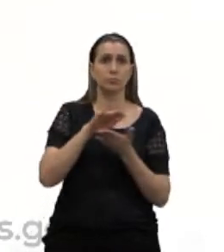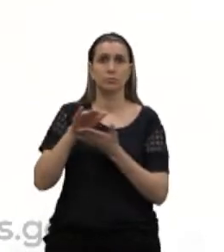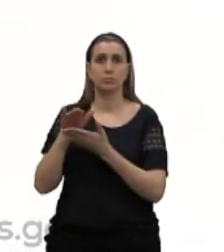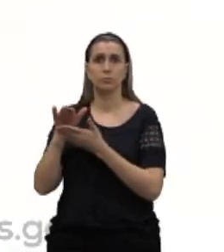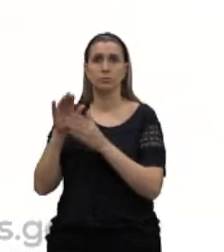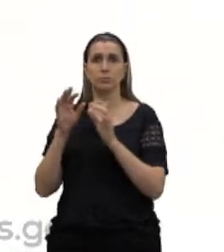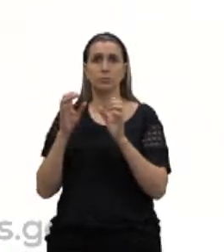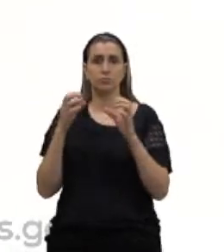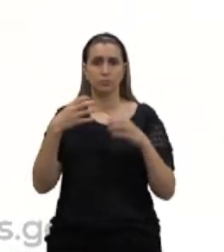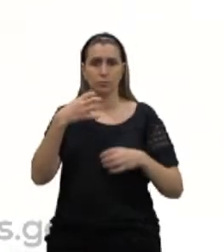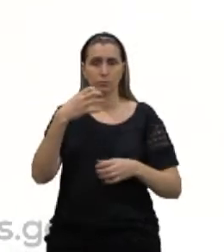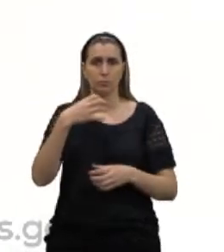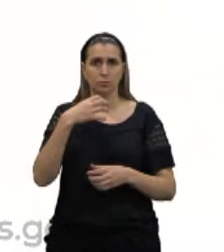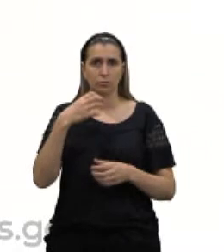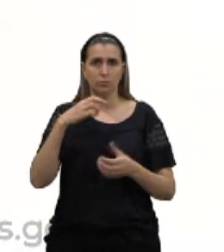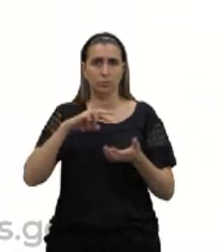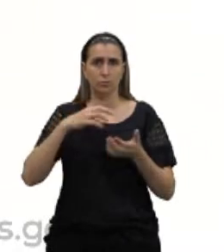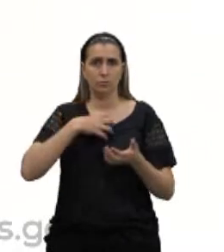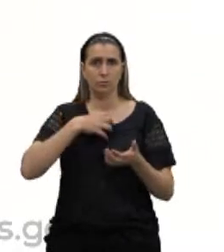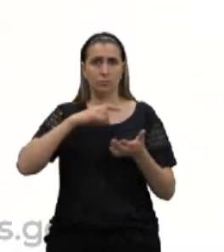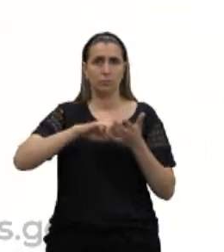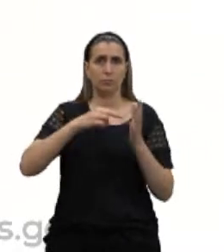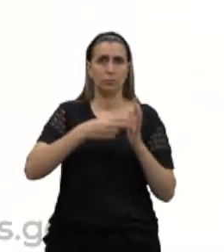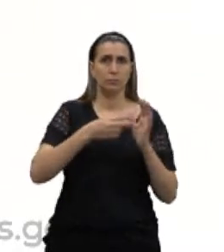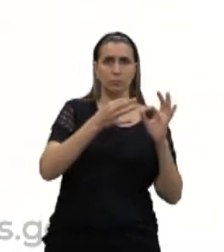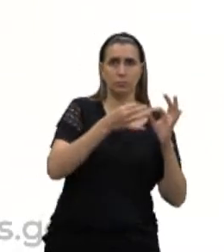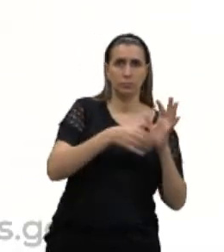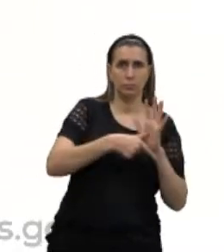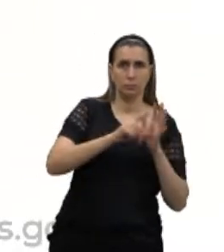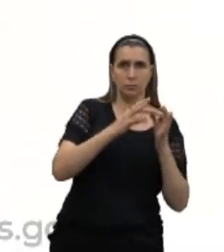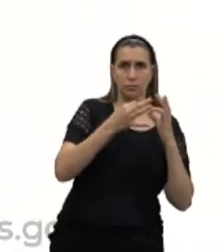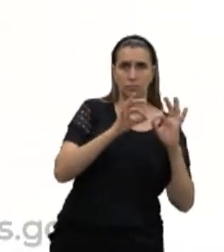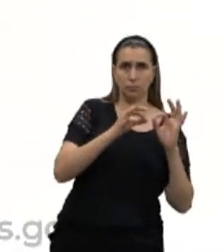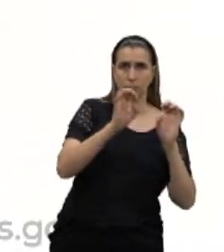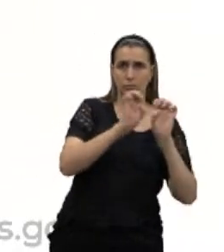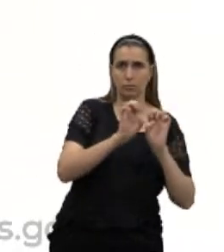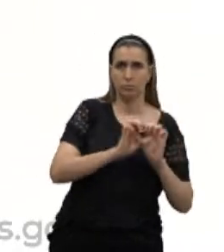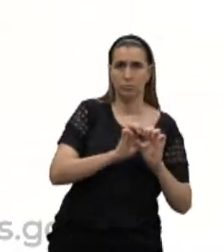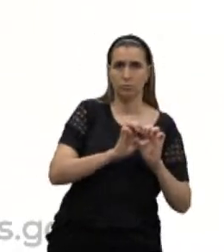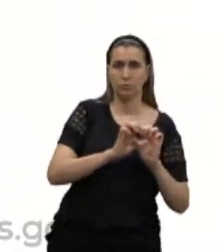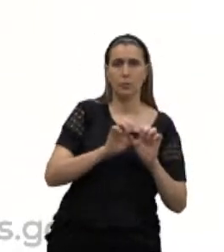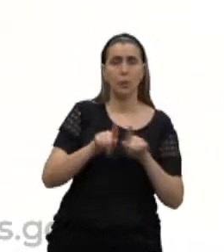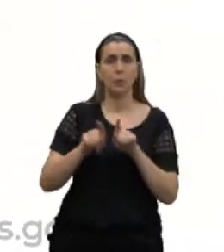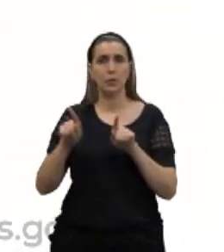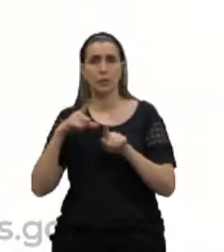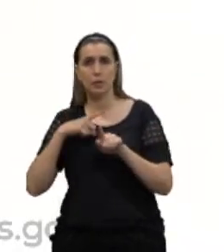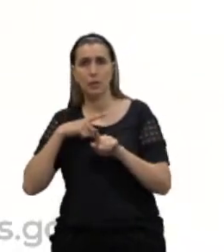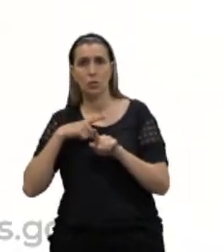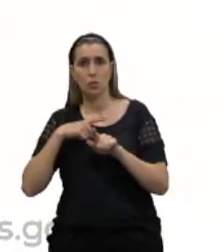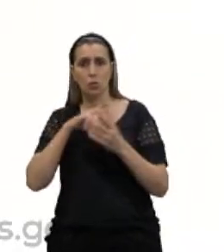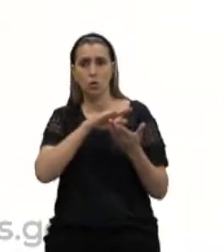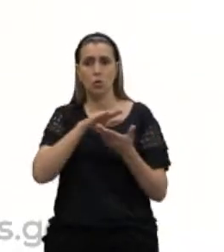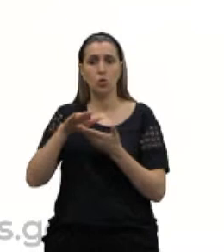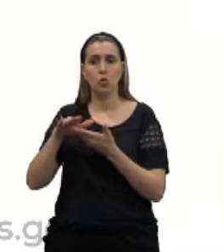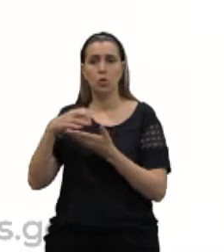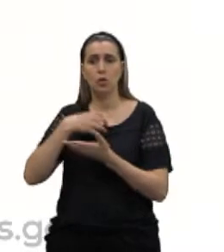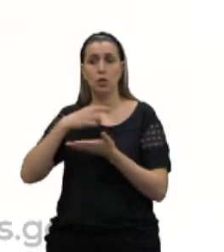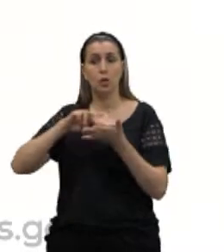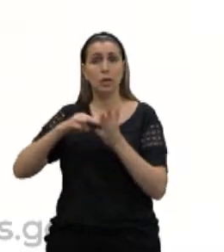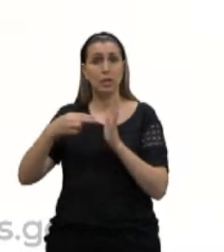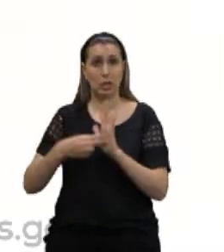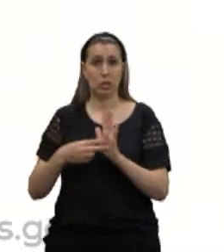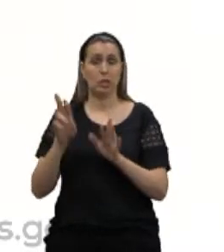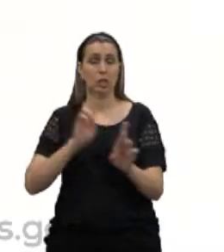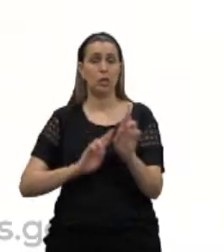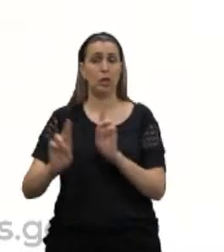Paralelismo semântico. Eu estou falando ali de paralelismo sintático, né? Na estrutura. Mas também existe a questão do paralelismo semântico que